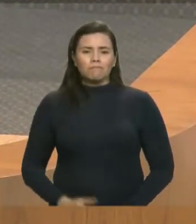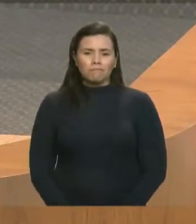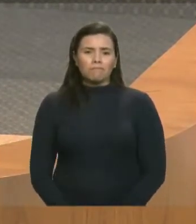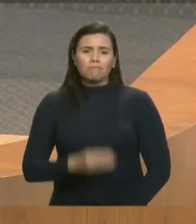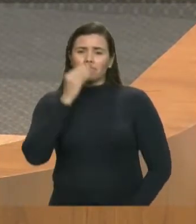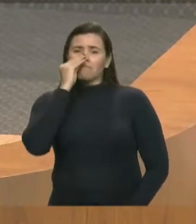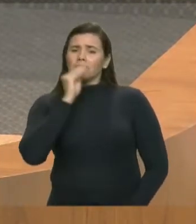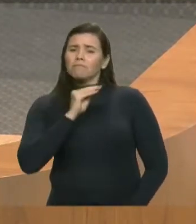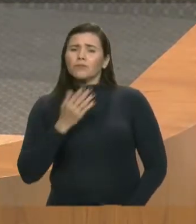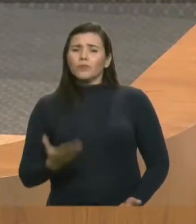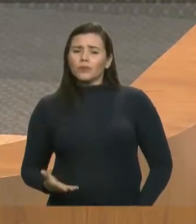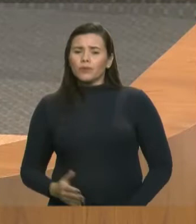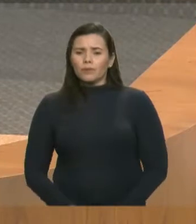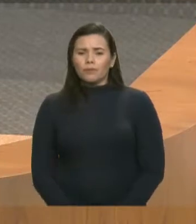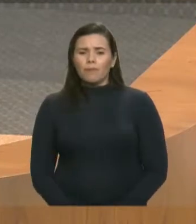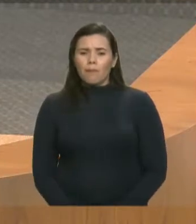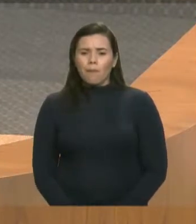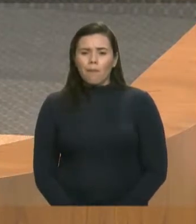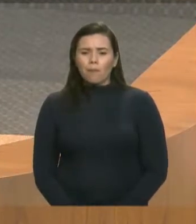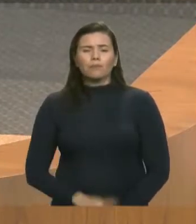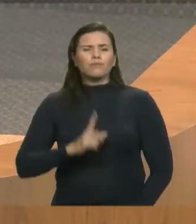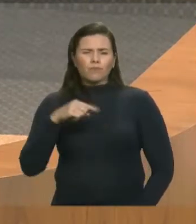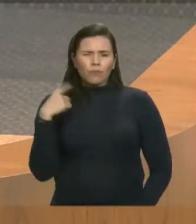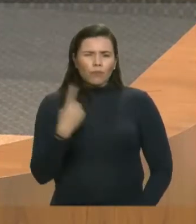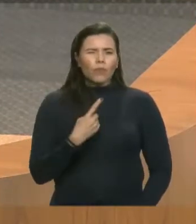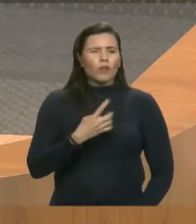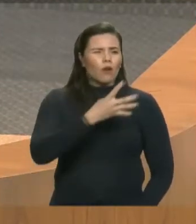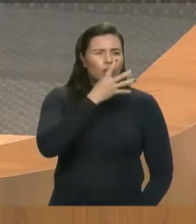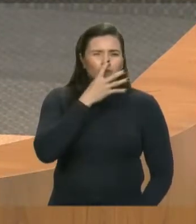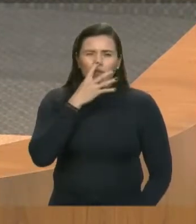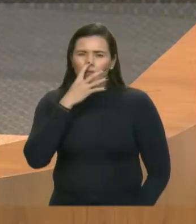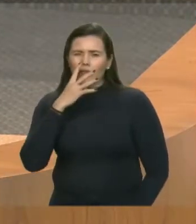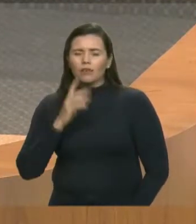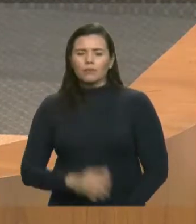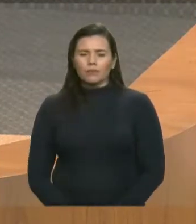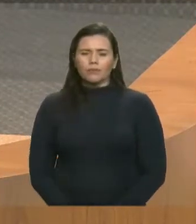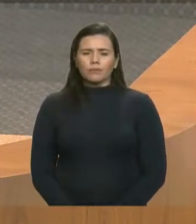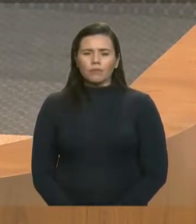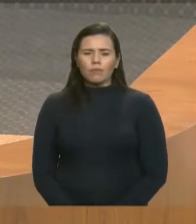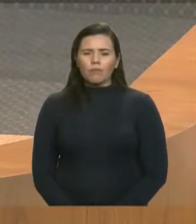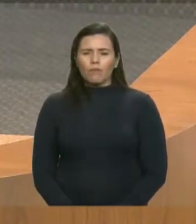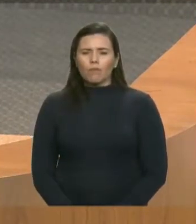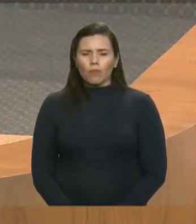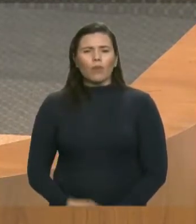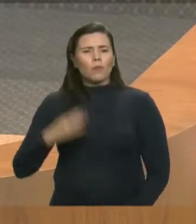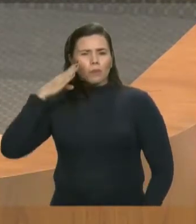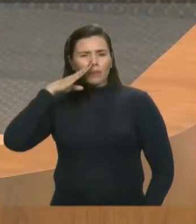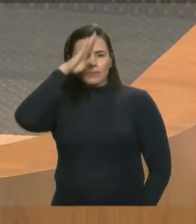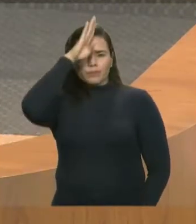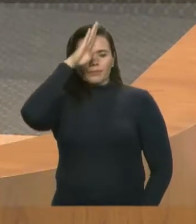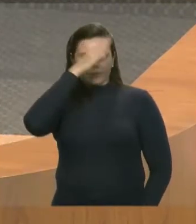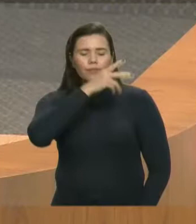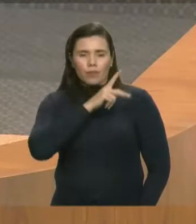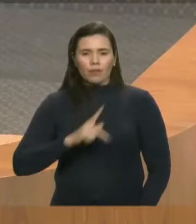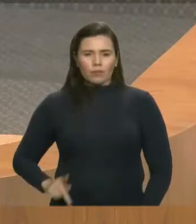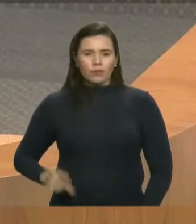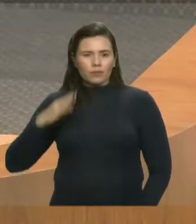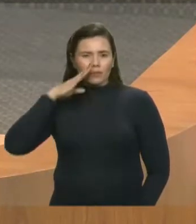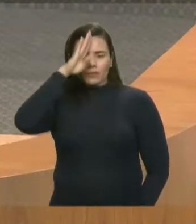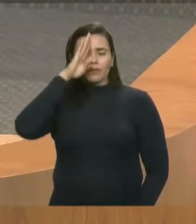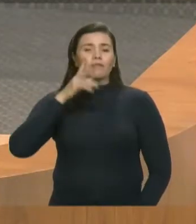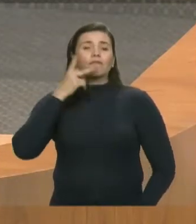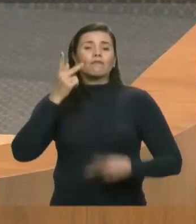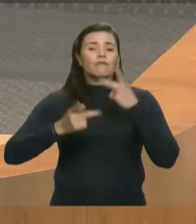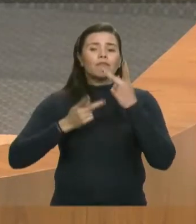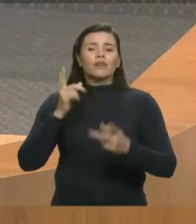acompanhamos o dia a dia da política nacional, a fala do presidente Jair Bolsonaro, é porque esse governo não